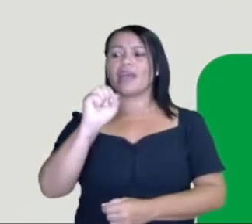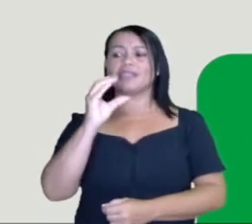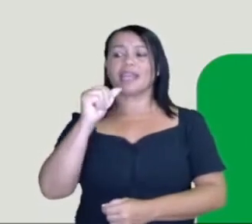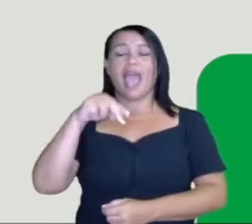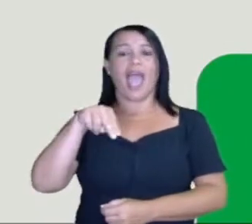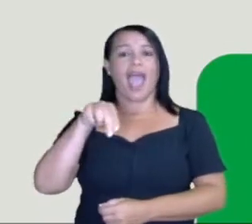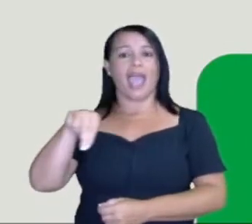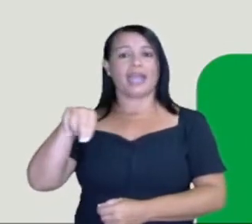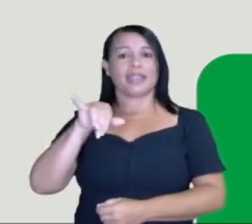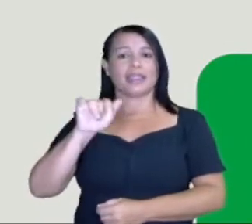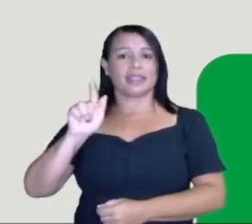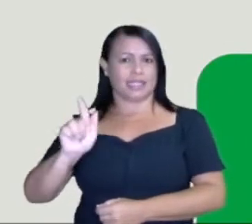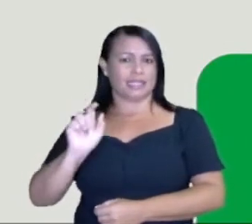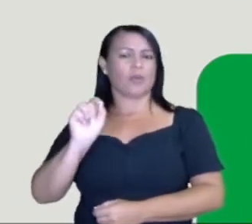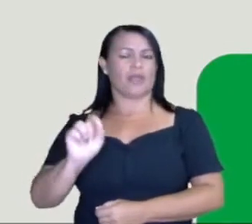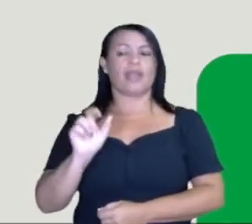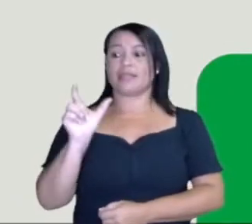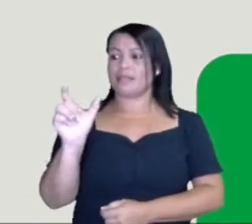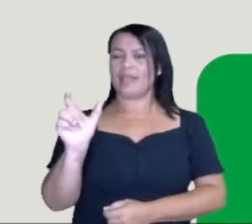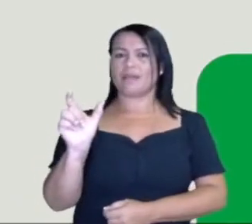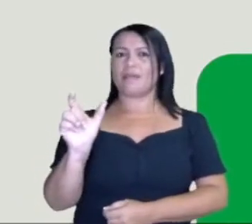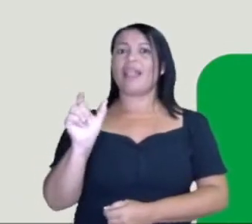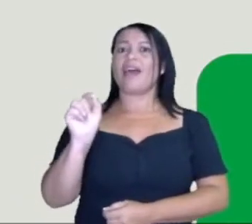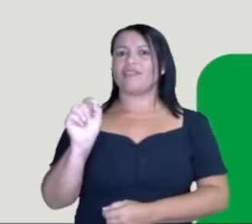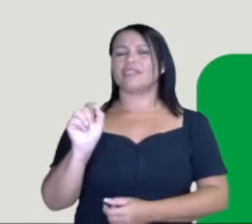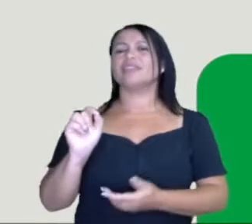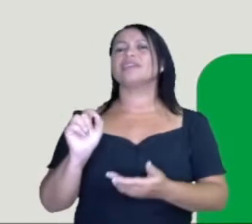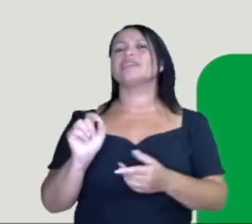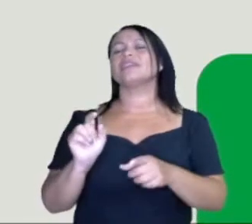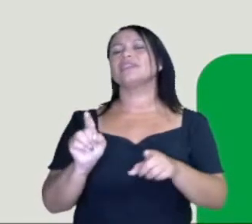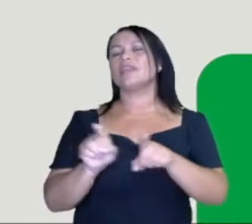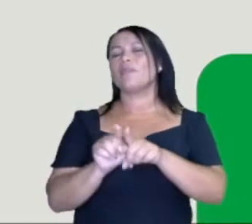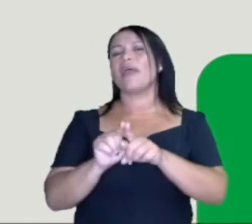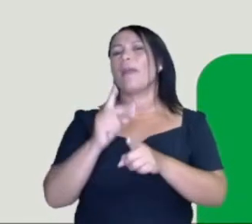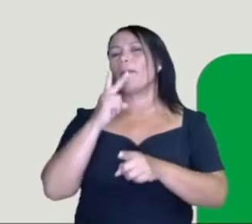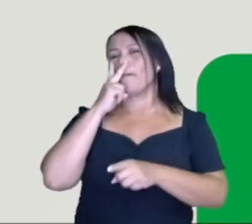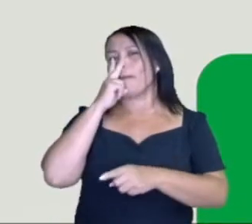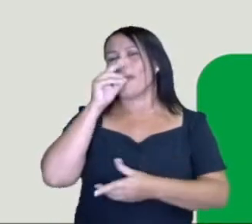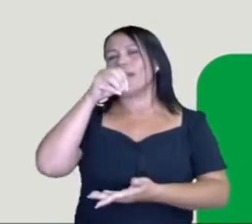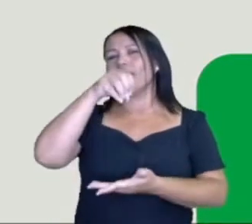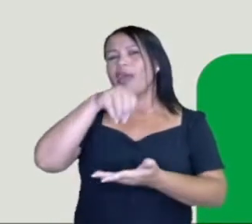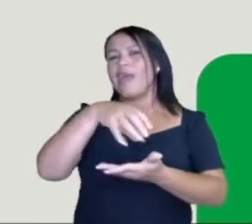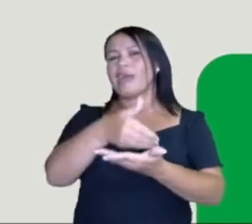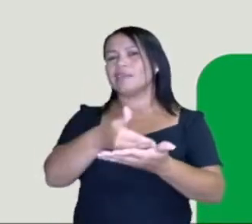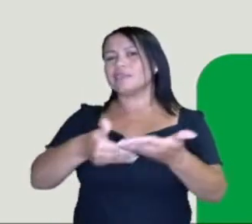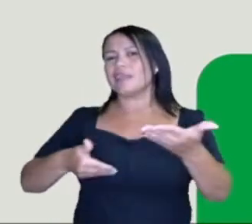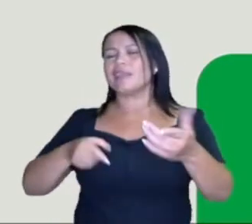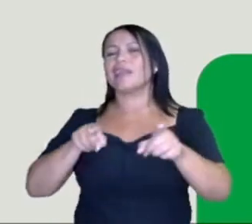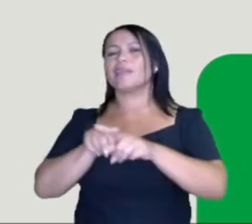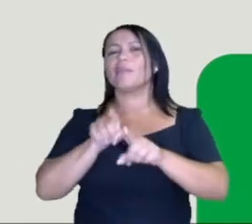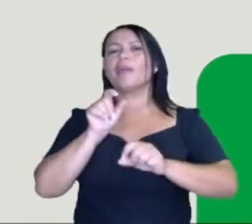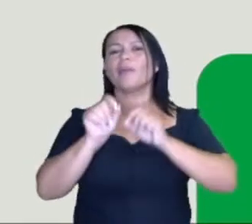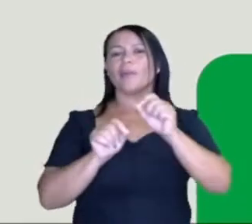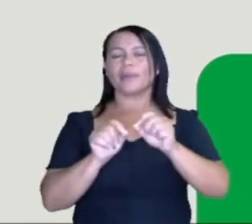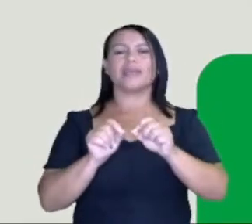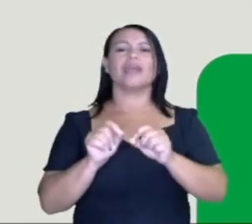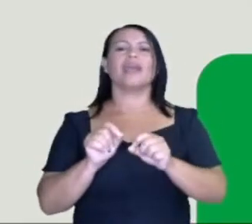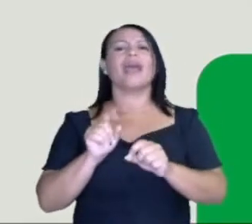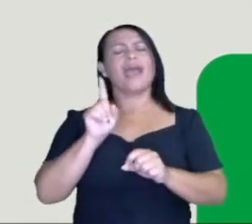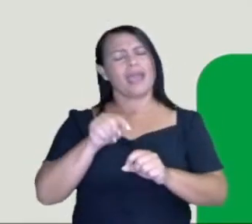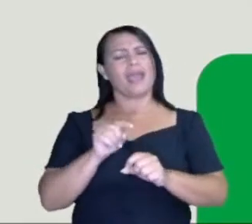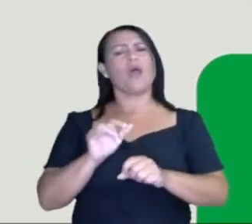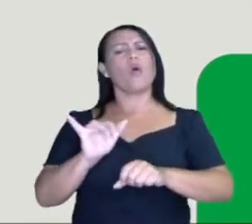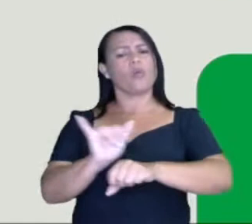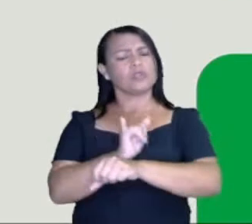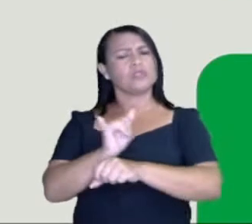O scanning, que vem da palavra scanner, escanear, assim como skimming, também é uma